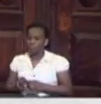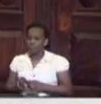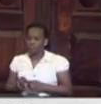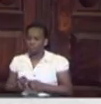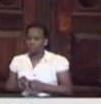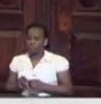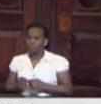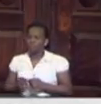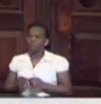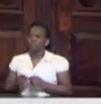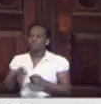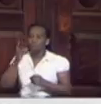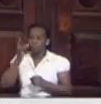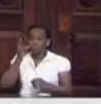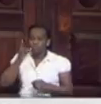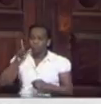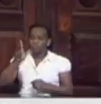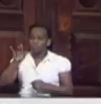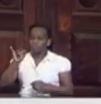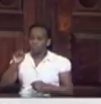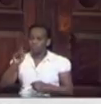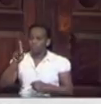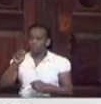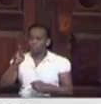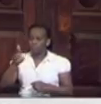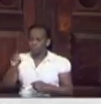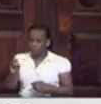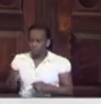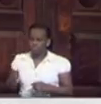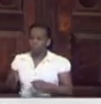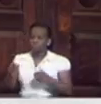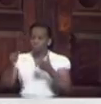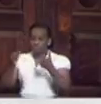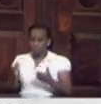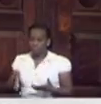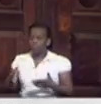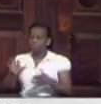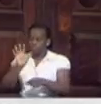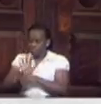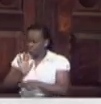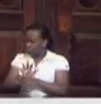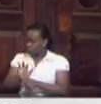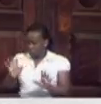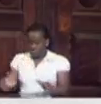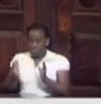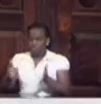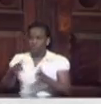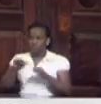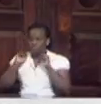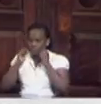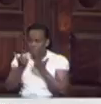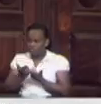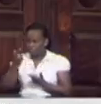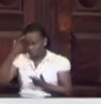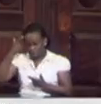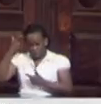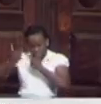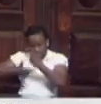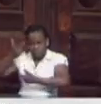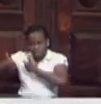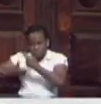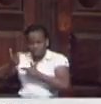o deputado Luiz Paulo tem levado este parlamento a queimar a mufa,